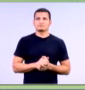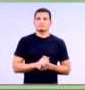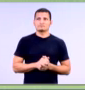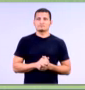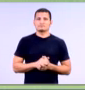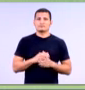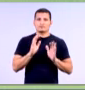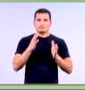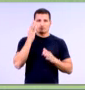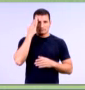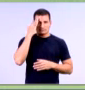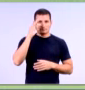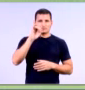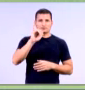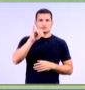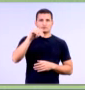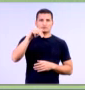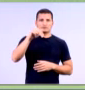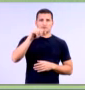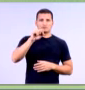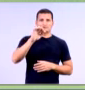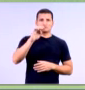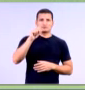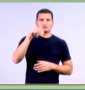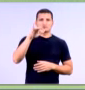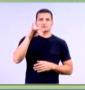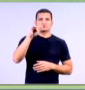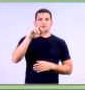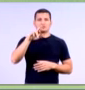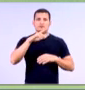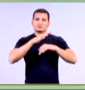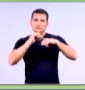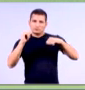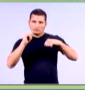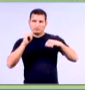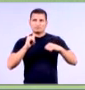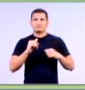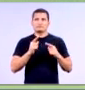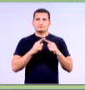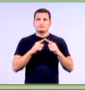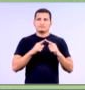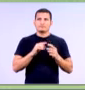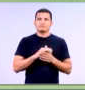sabe instanciar. E eu vou definir as características do objeto, olha.